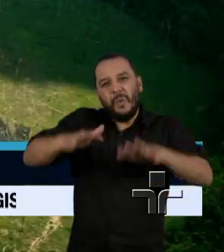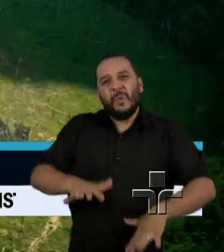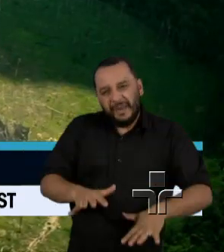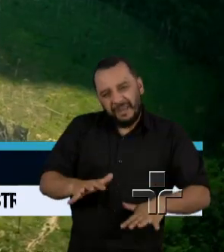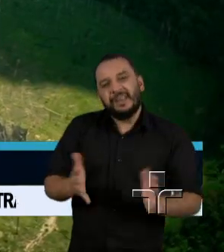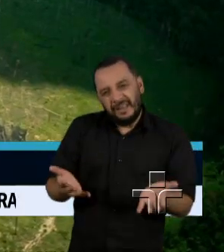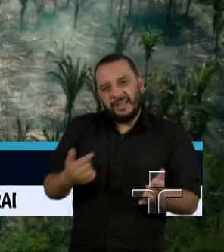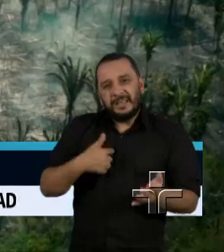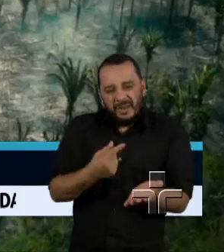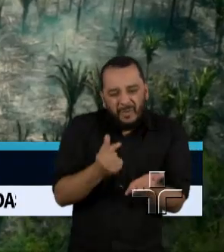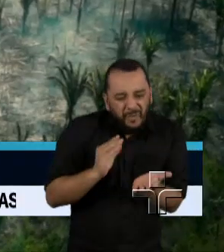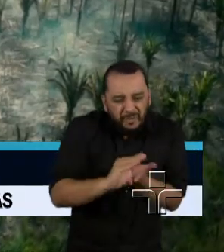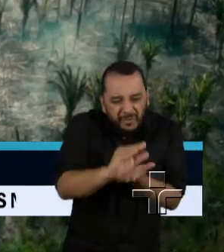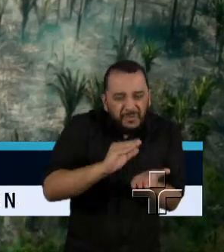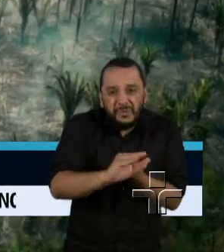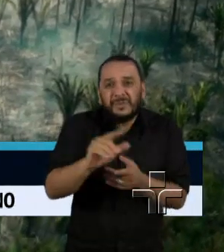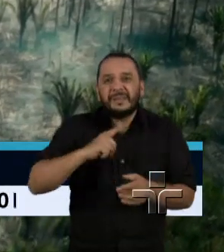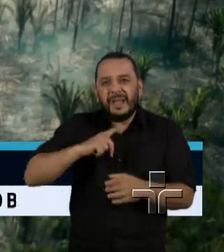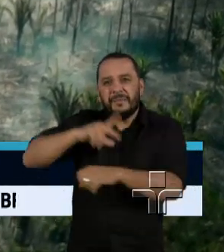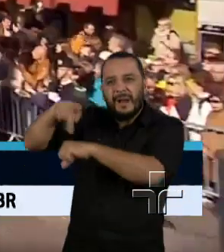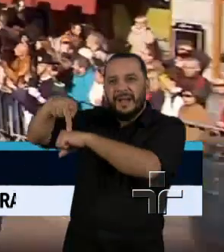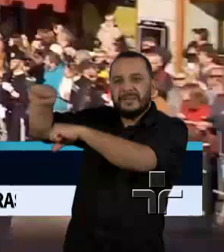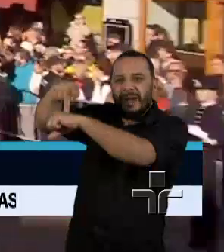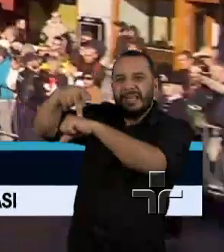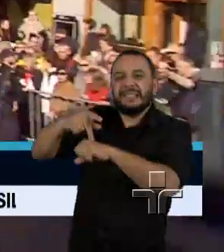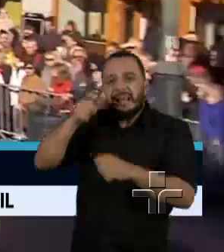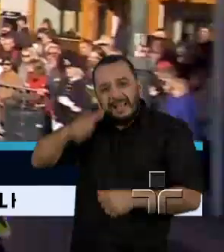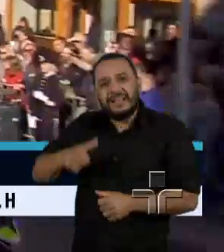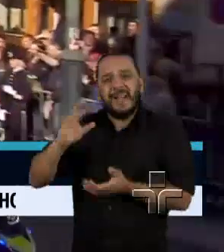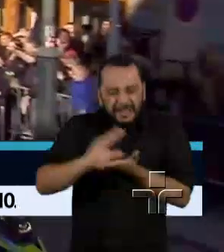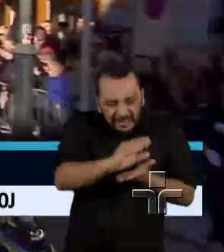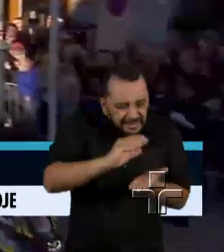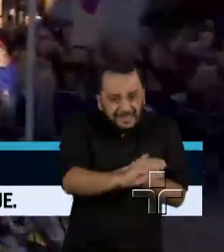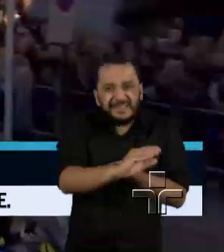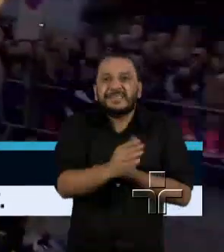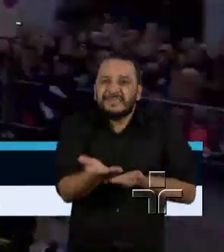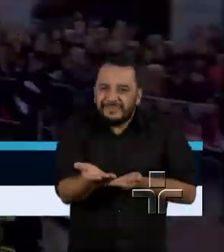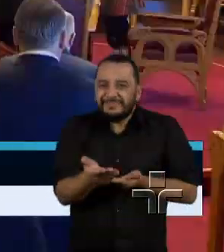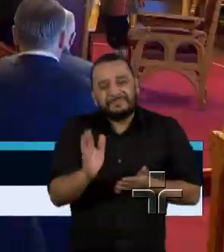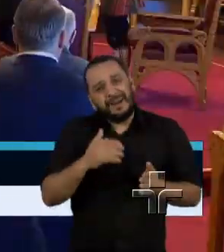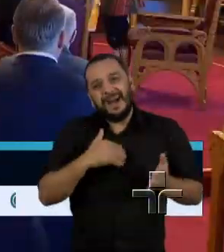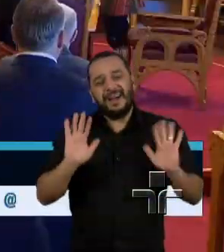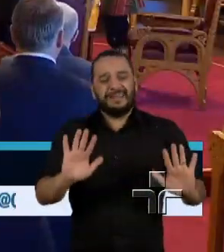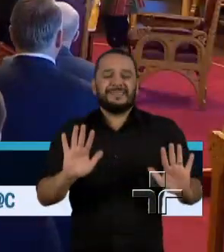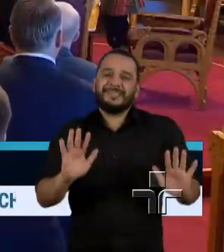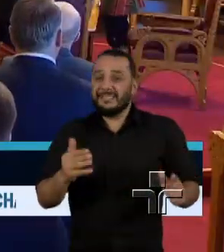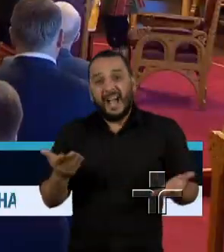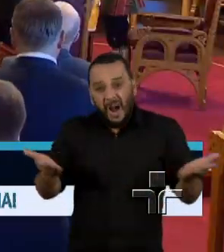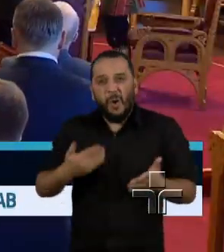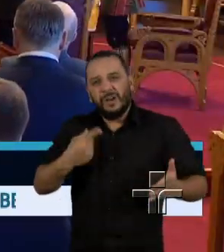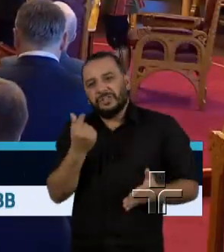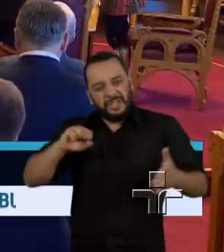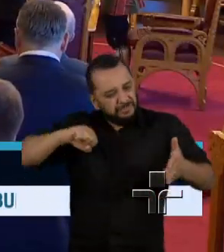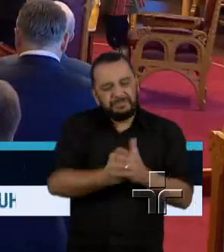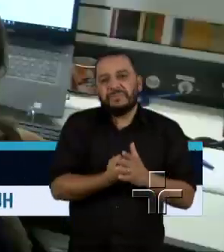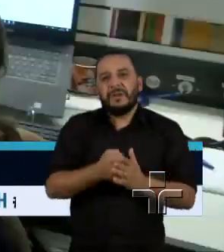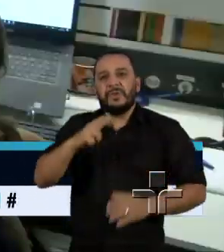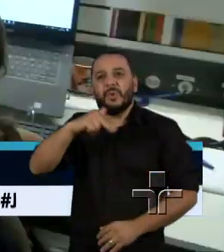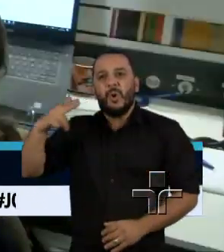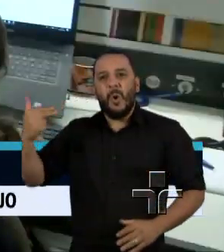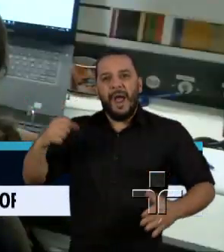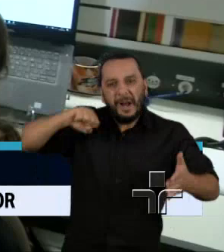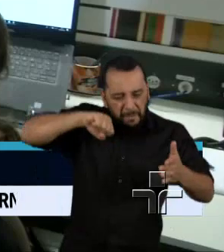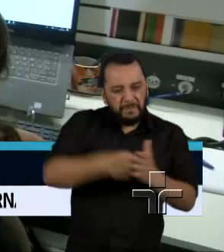países interessados na preservação da floresta. A Noruega informou que o motivo do bloqueio do dinheiro foi o Brasil ter